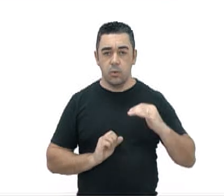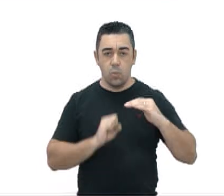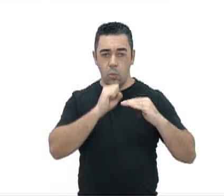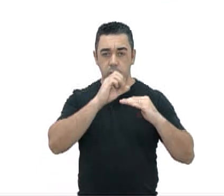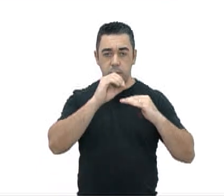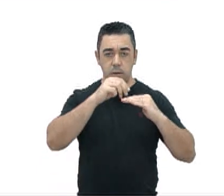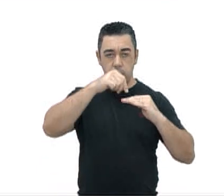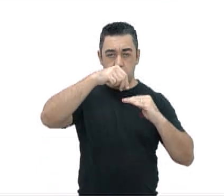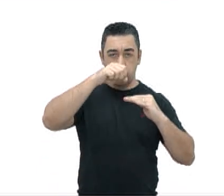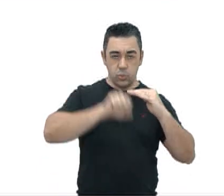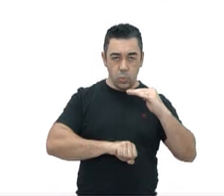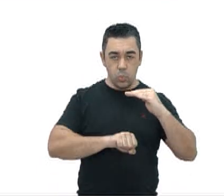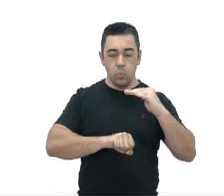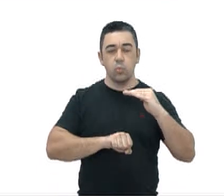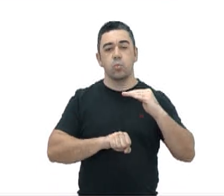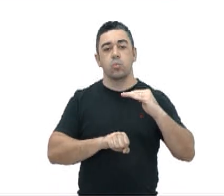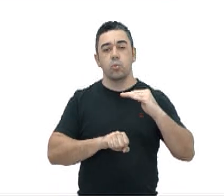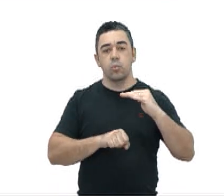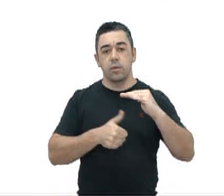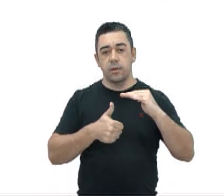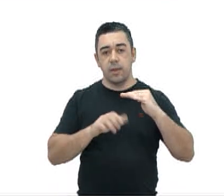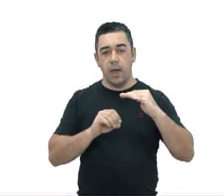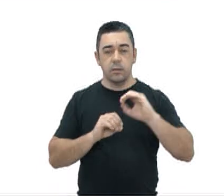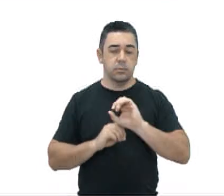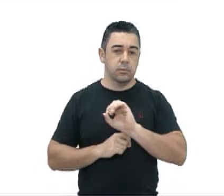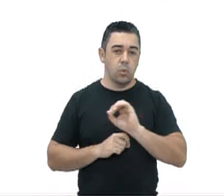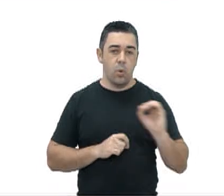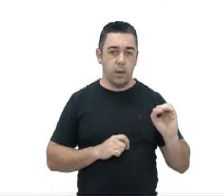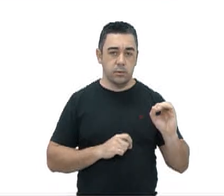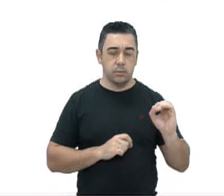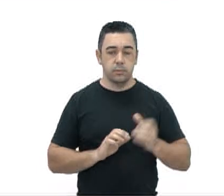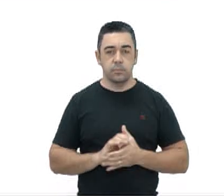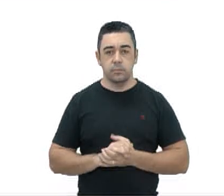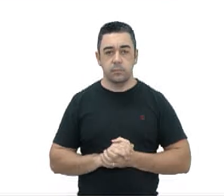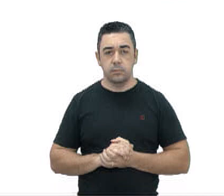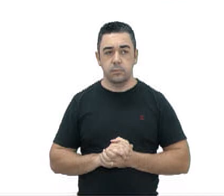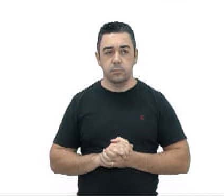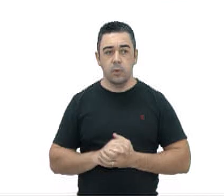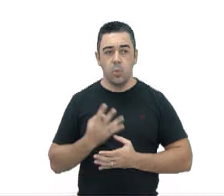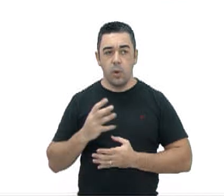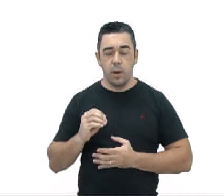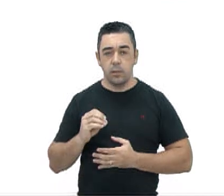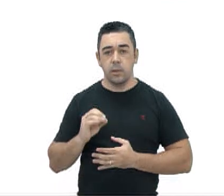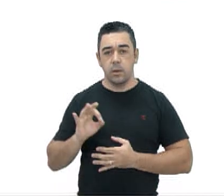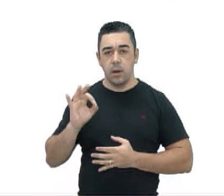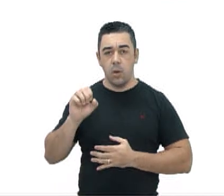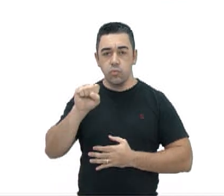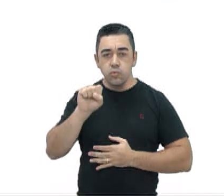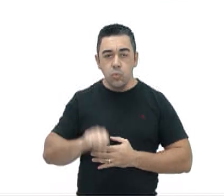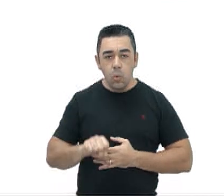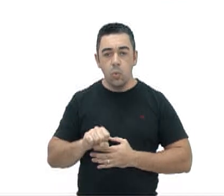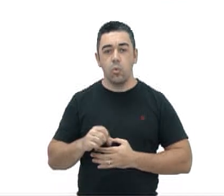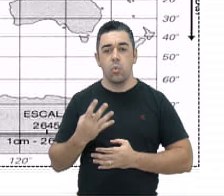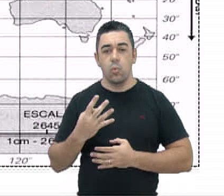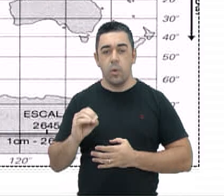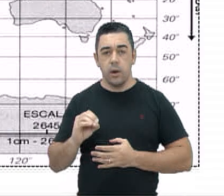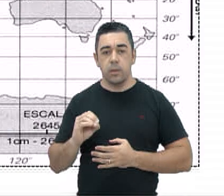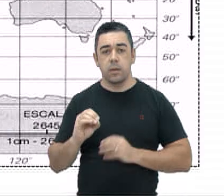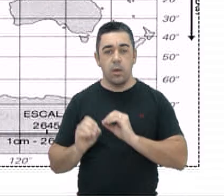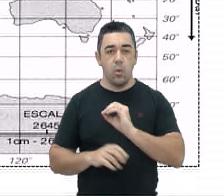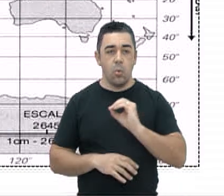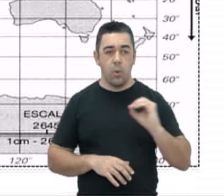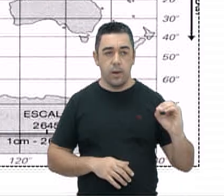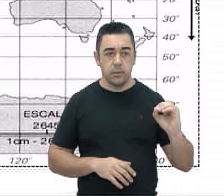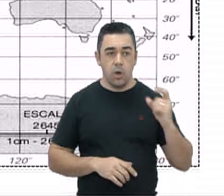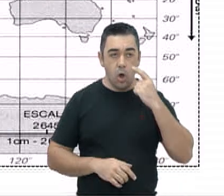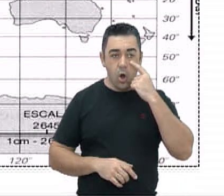sul, longitude 10 graus oeste. Latitude 40 graus sul e 80 graus oeste. Eu vou